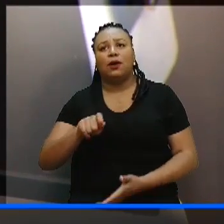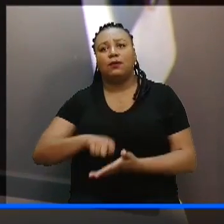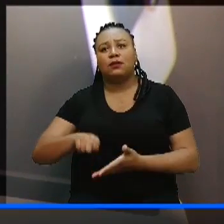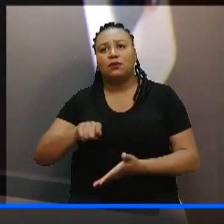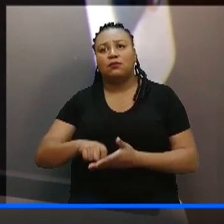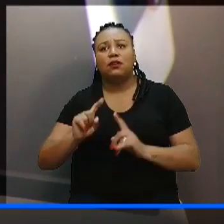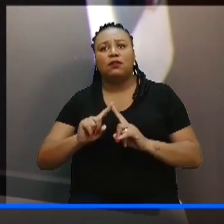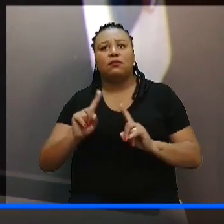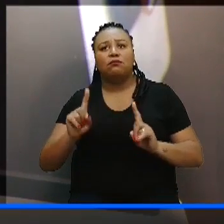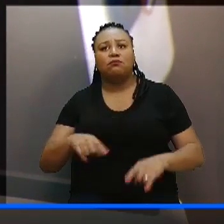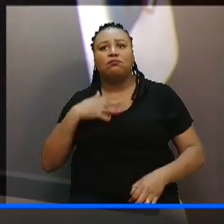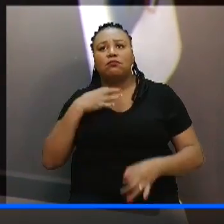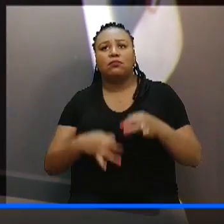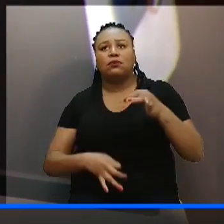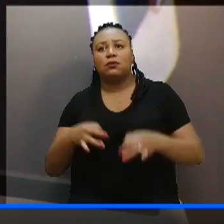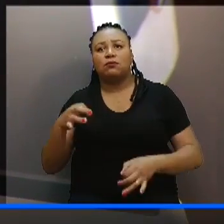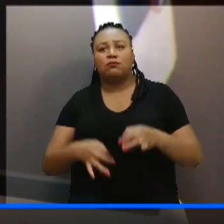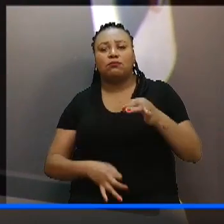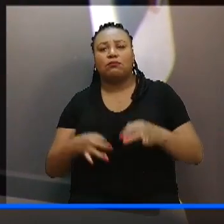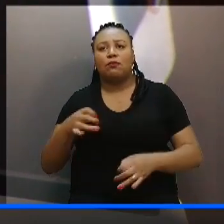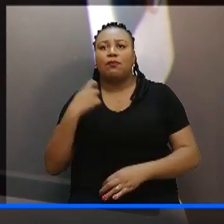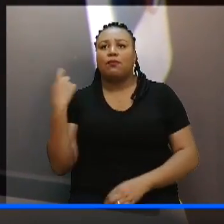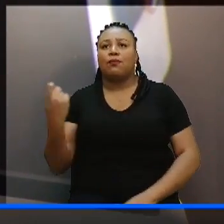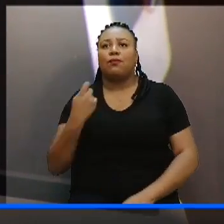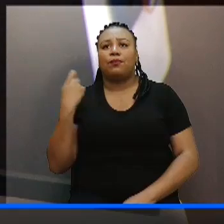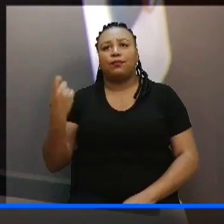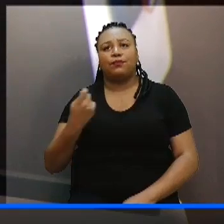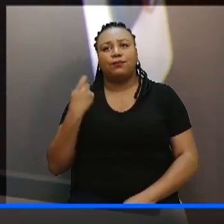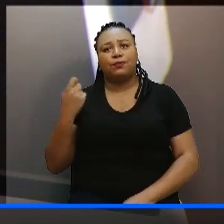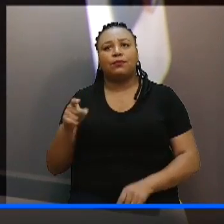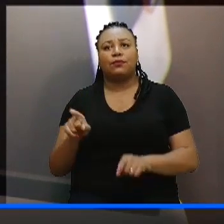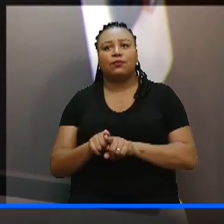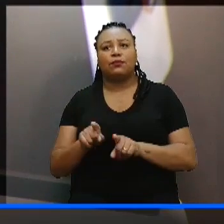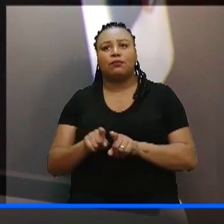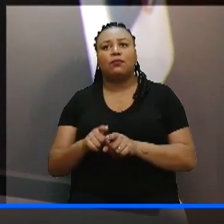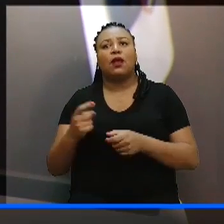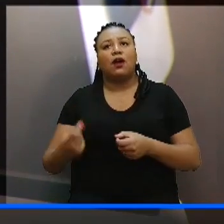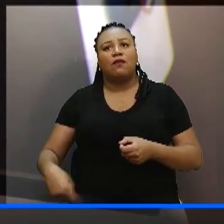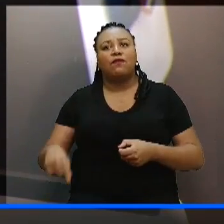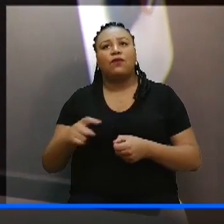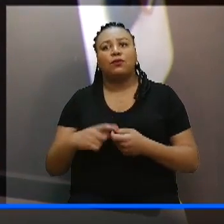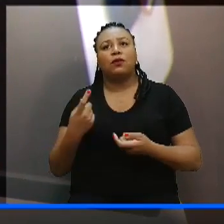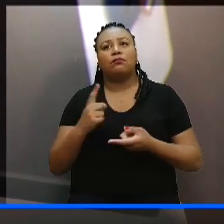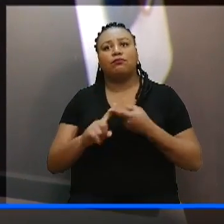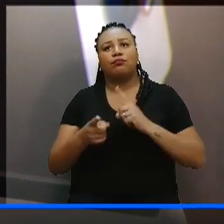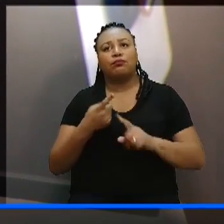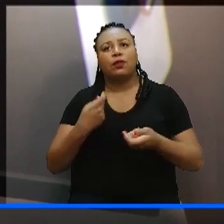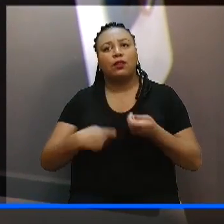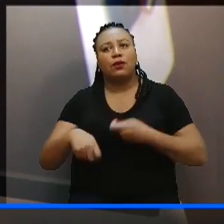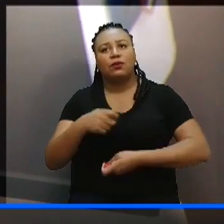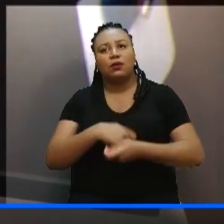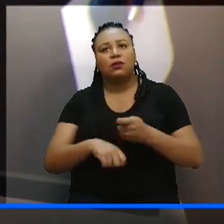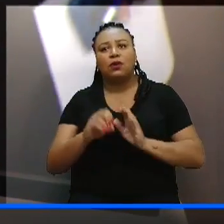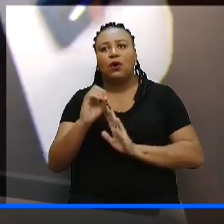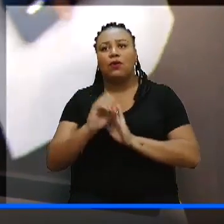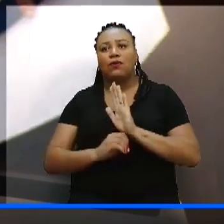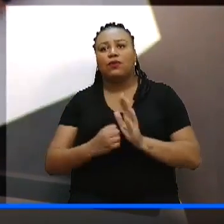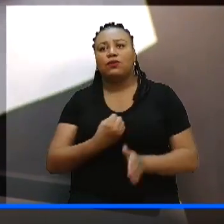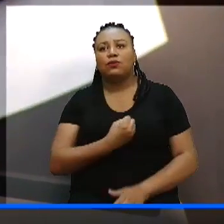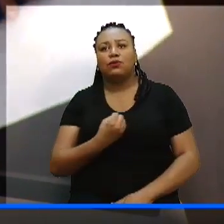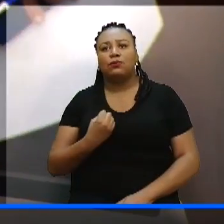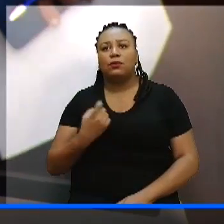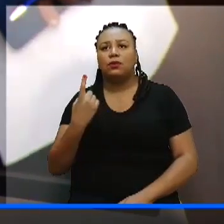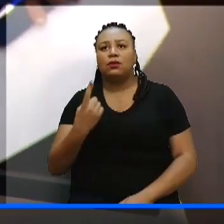permanente do tribunal de justiça do estado do rio grande do sul e pelo retorno das negociações ofícios número